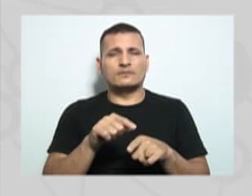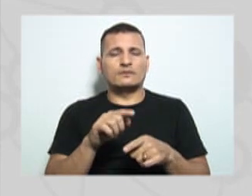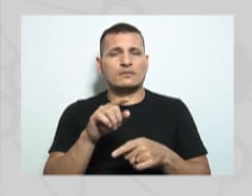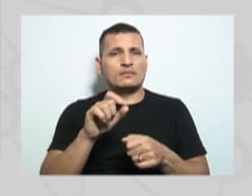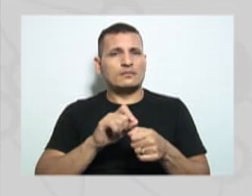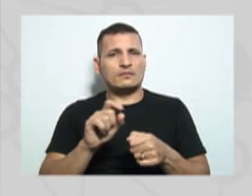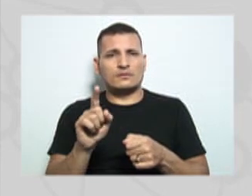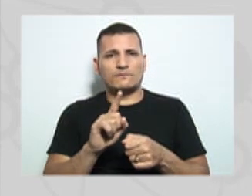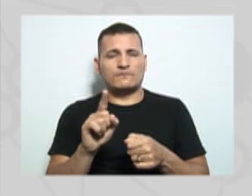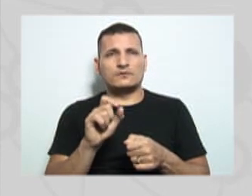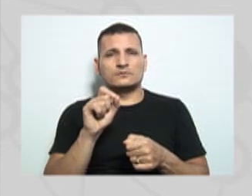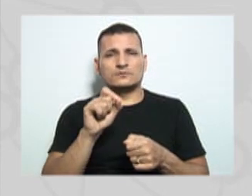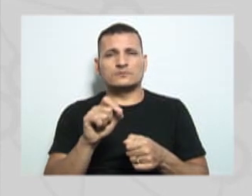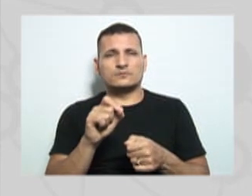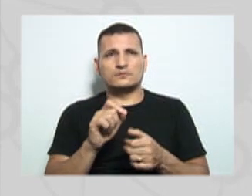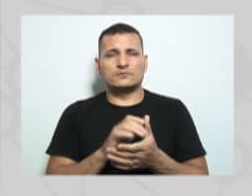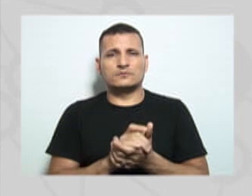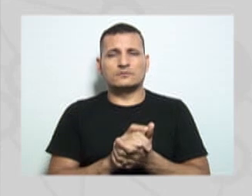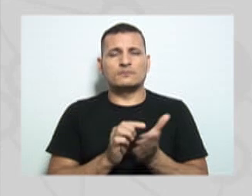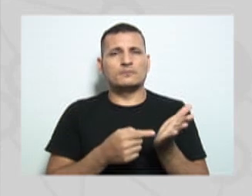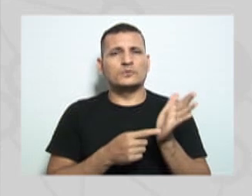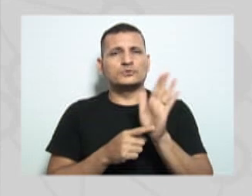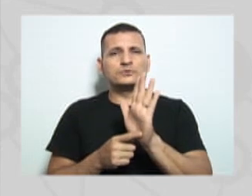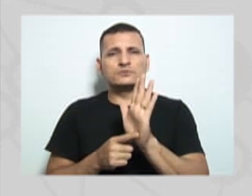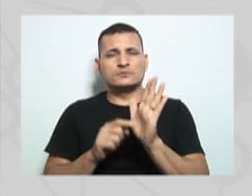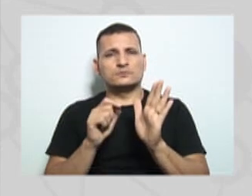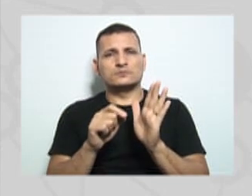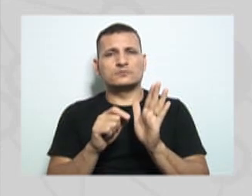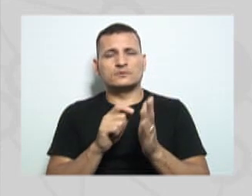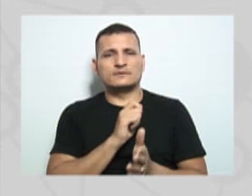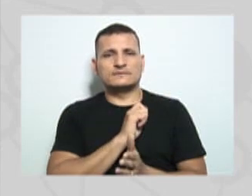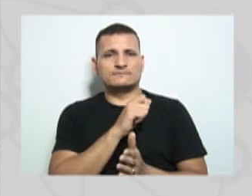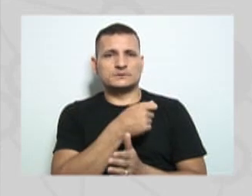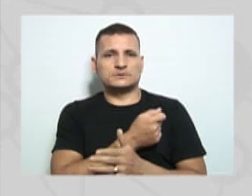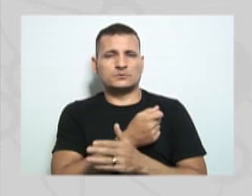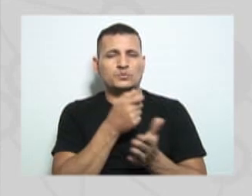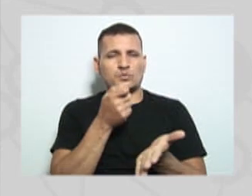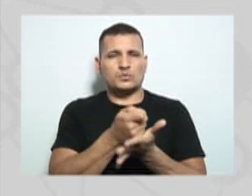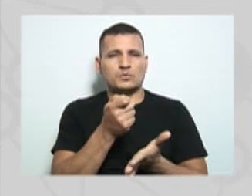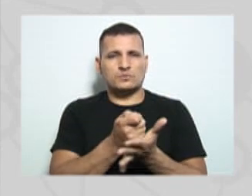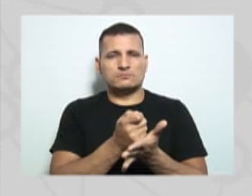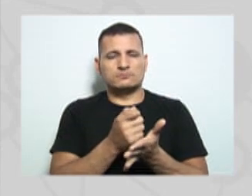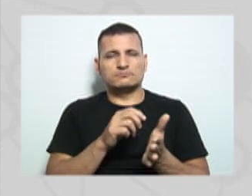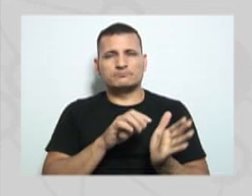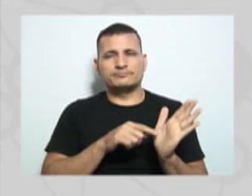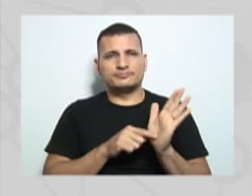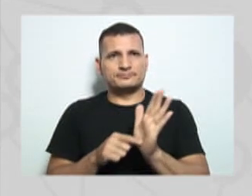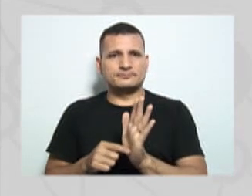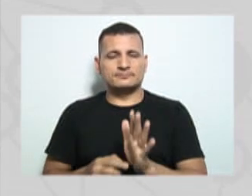seja, deixar de elaborar as demonstrações fiscais do qual ele é obrigado.